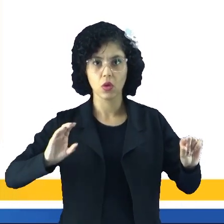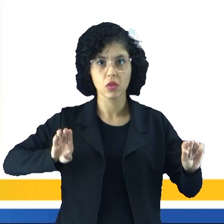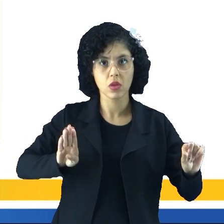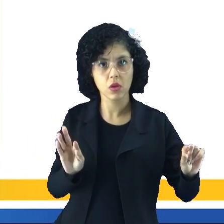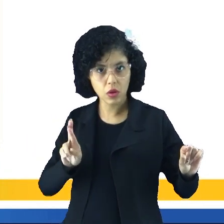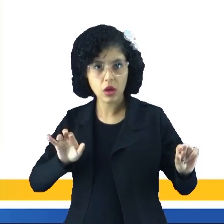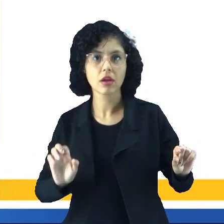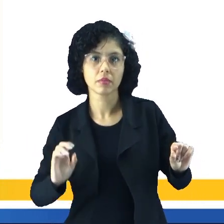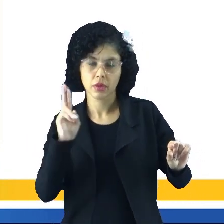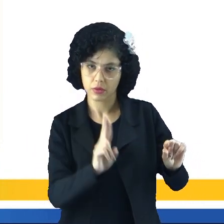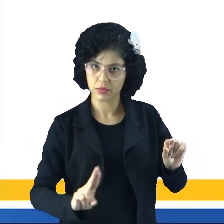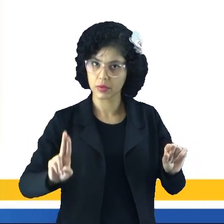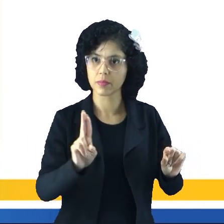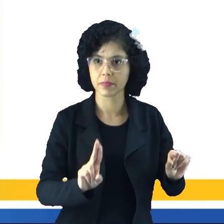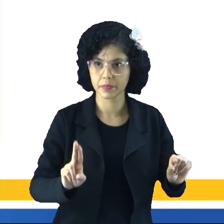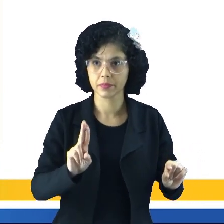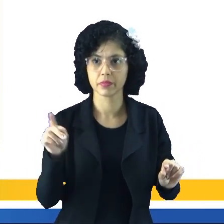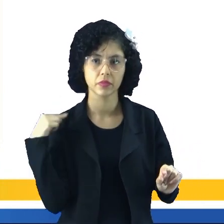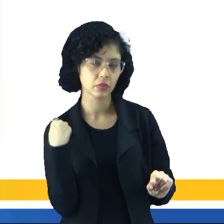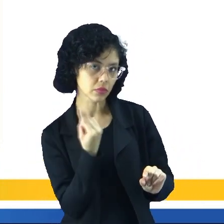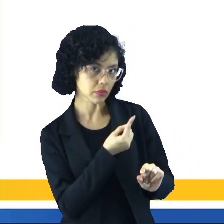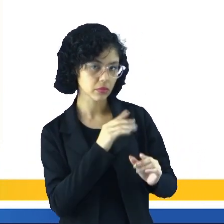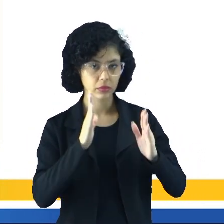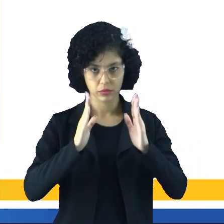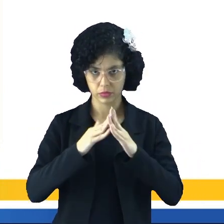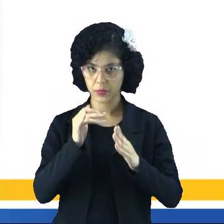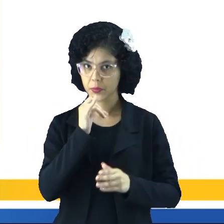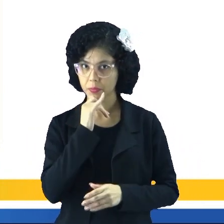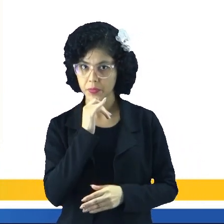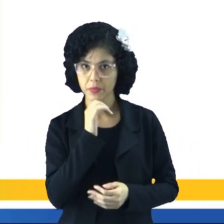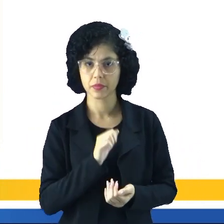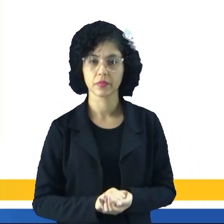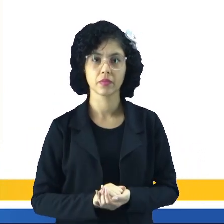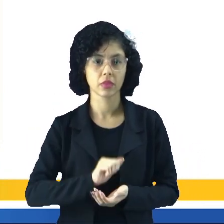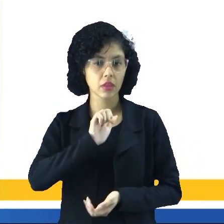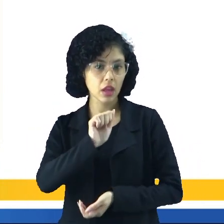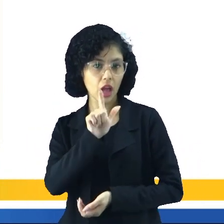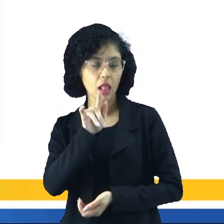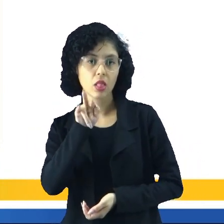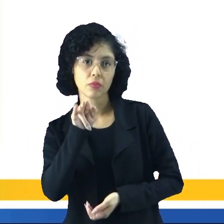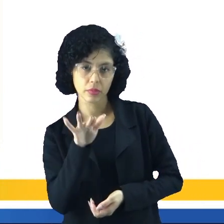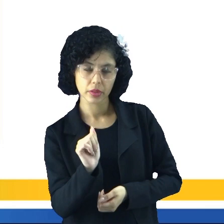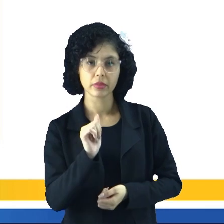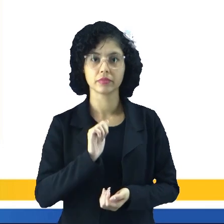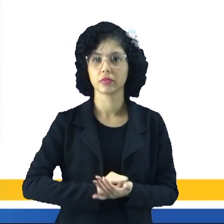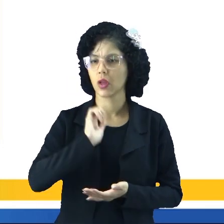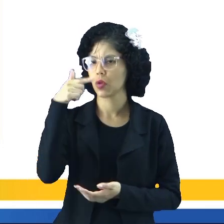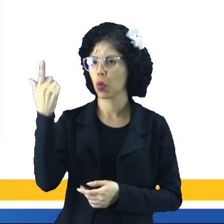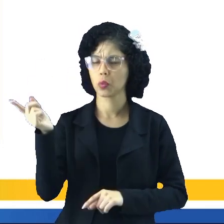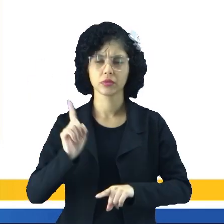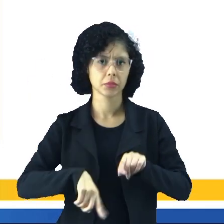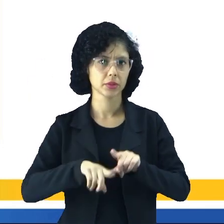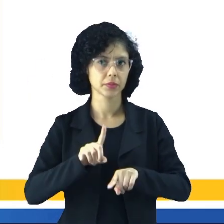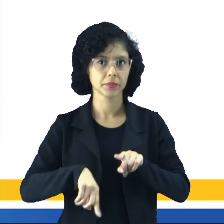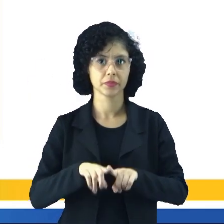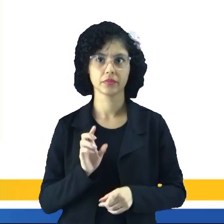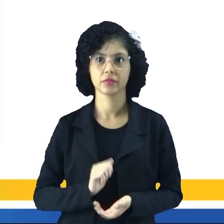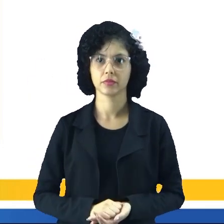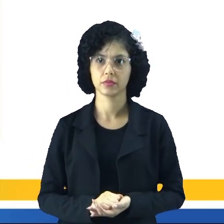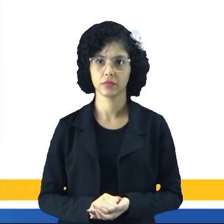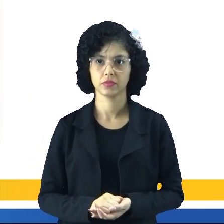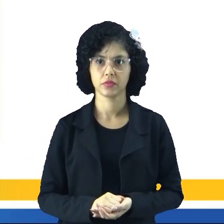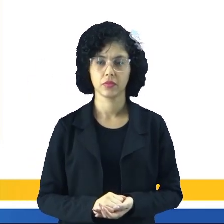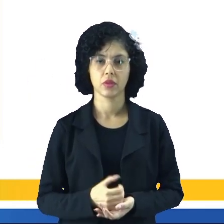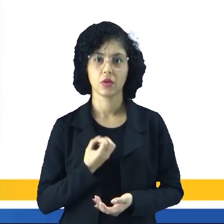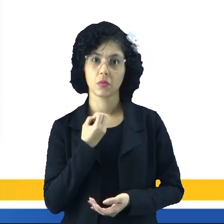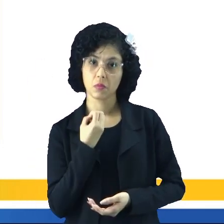usado realmente no nosso dia a dia, nas nossas residências, por exemplo, alumínio também, e entre outros materiais. Então nós